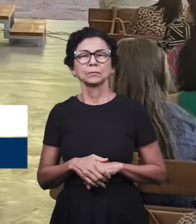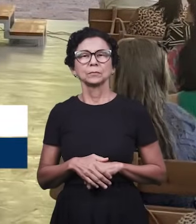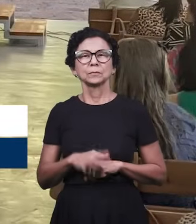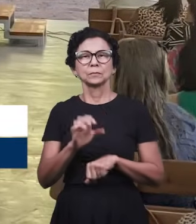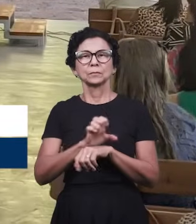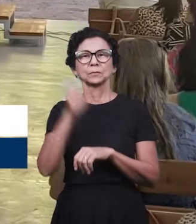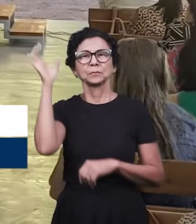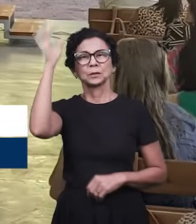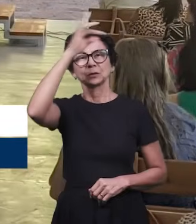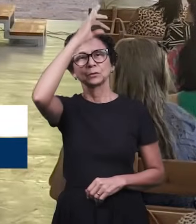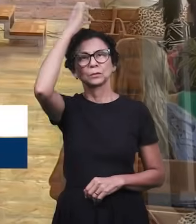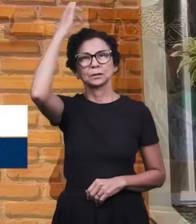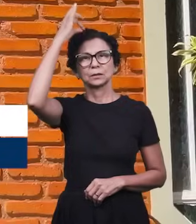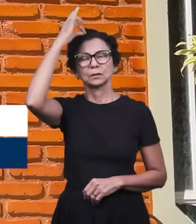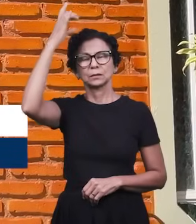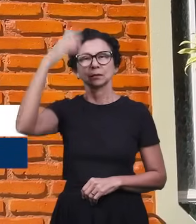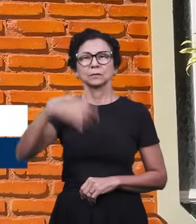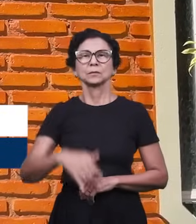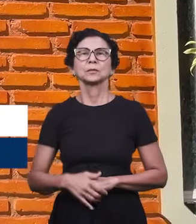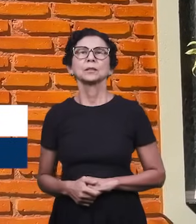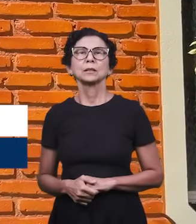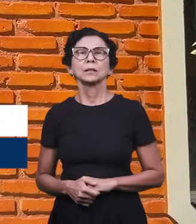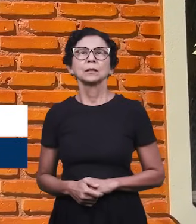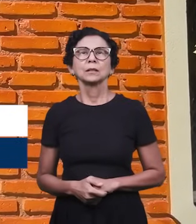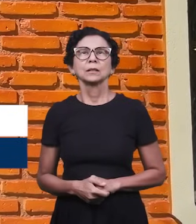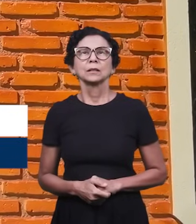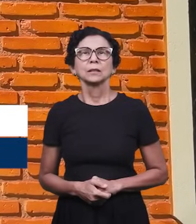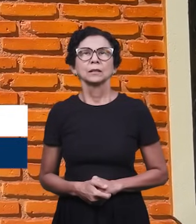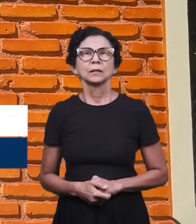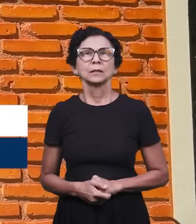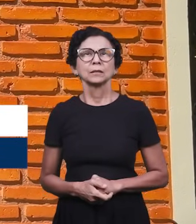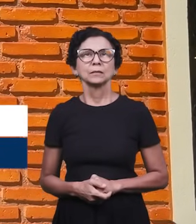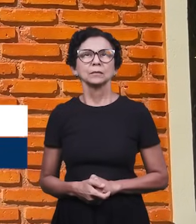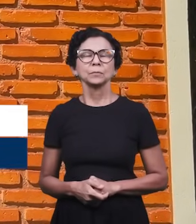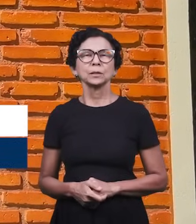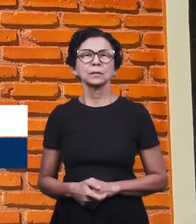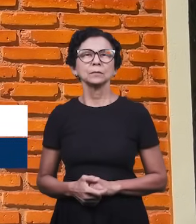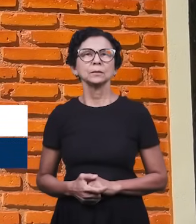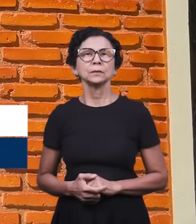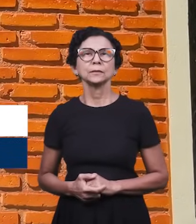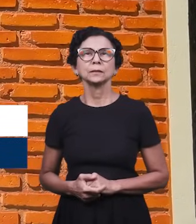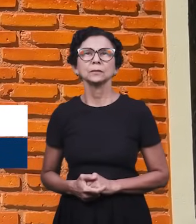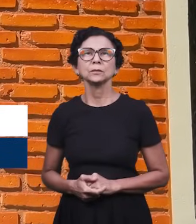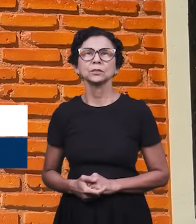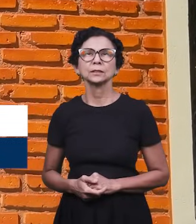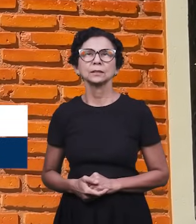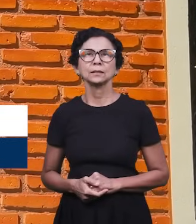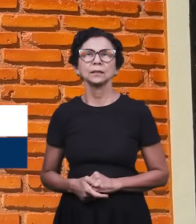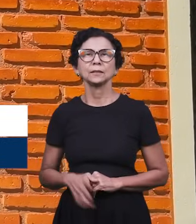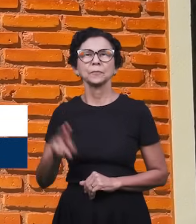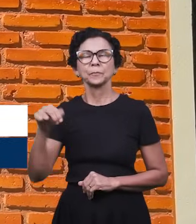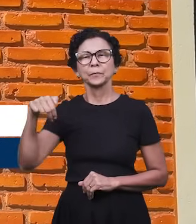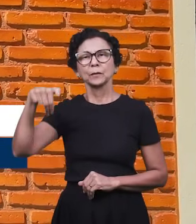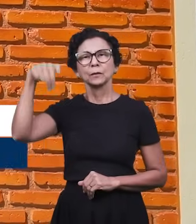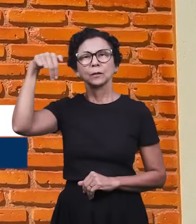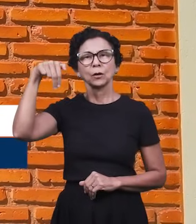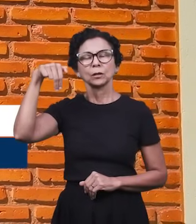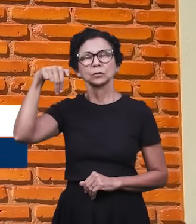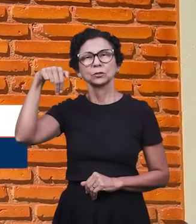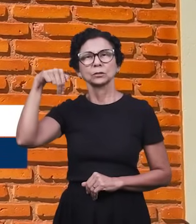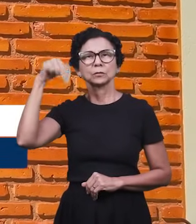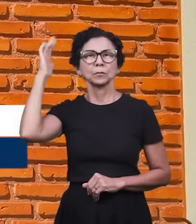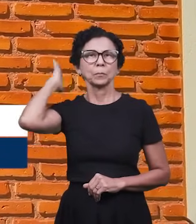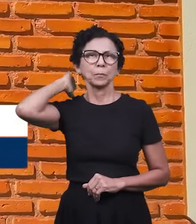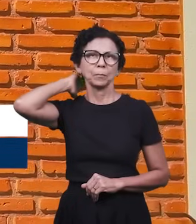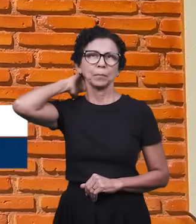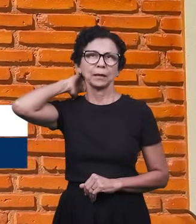uma bênção na presença do Senhor. Vamos agora para o Pará Norte, com o pastor Marcos Libonati, que vai nos contar a festa que teve ali, que foi